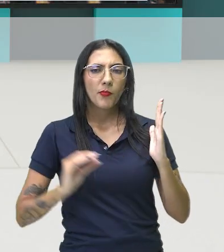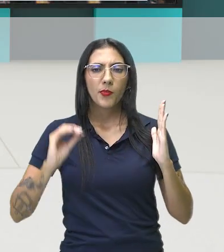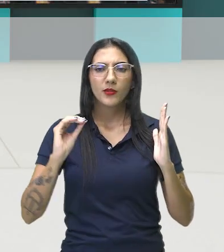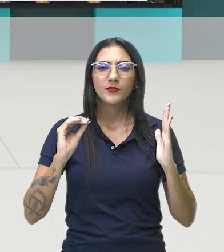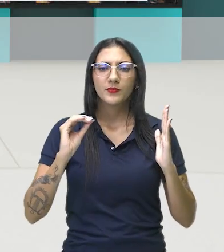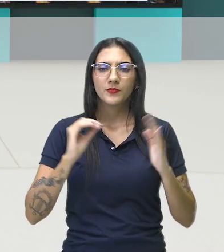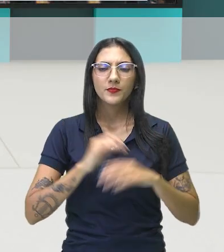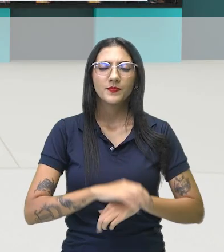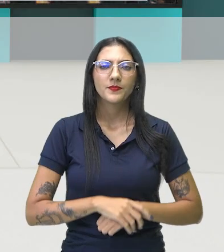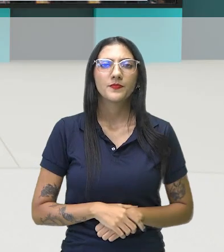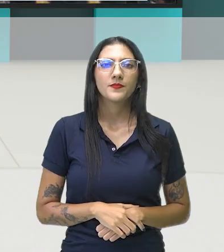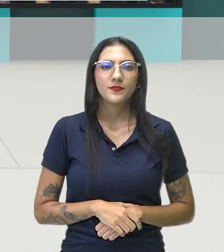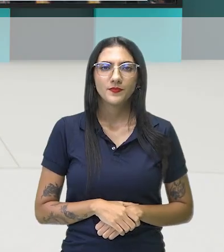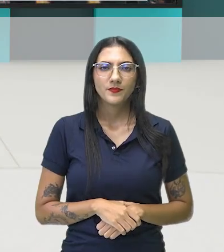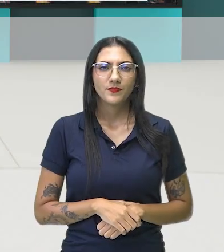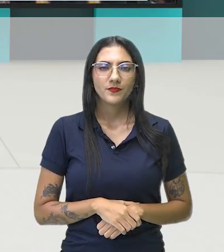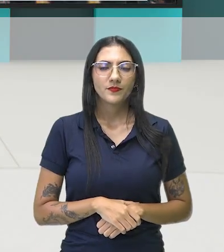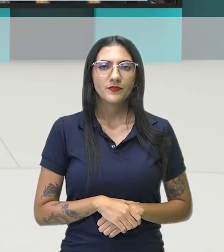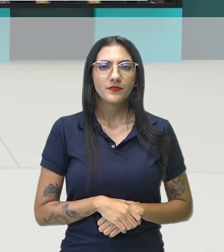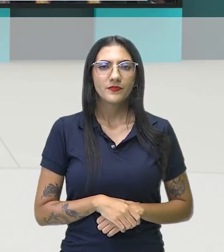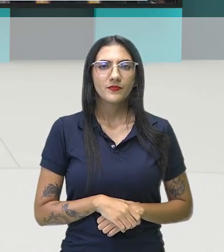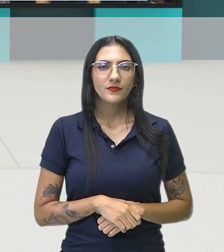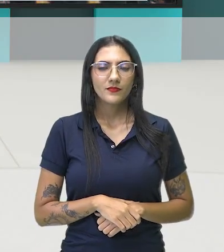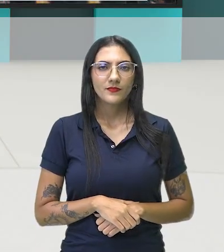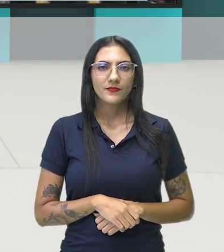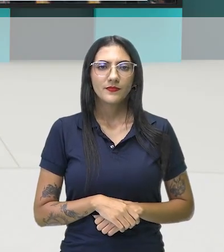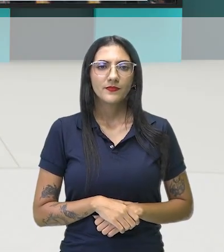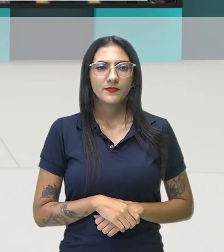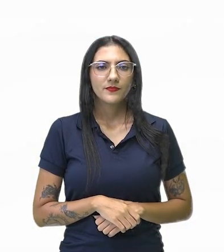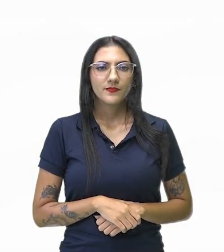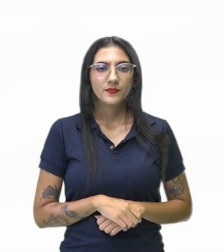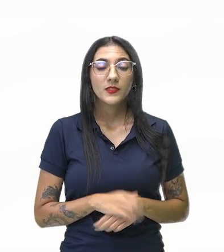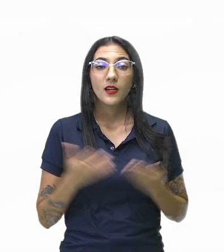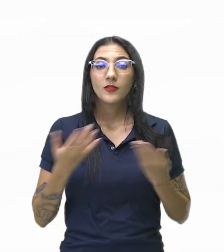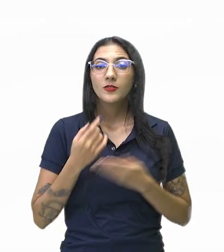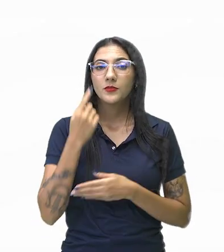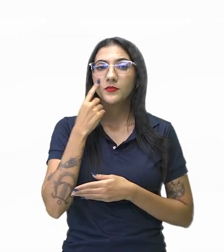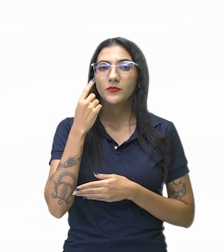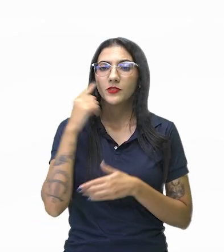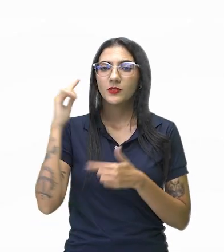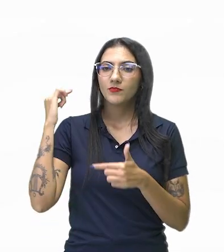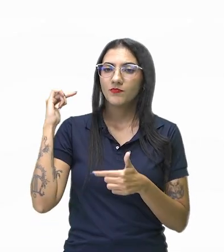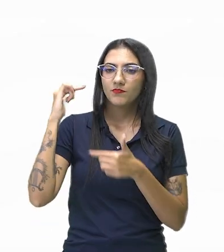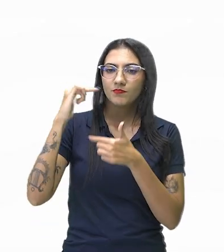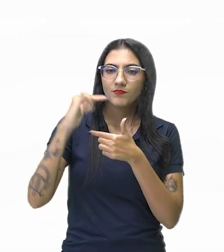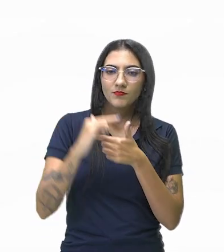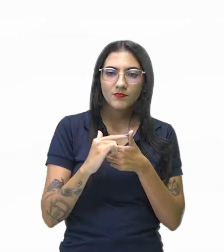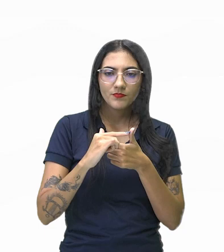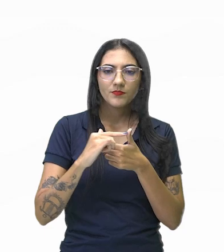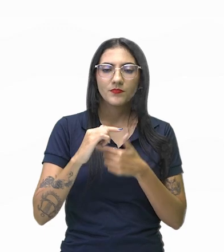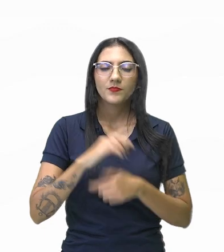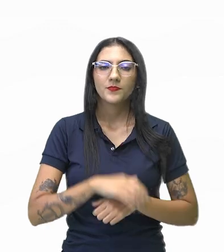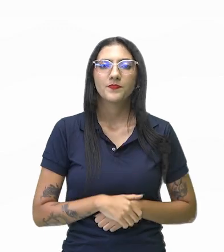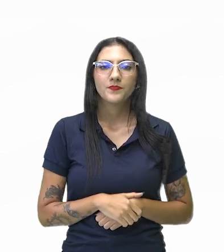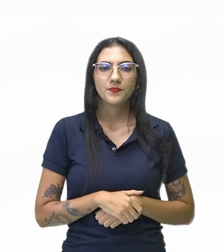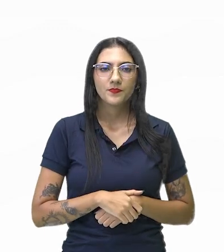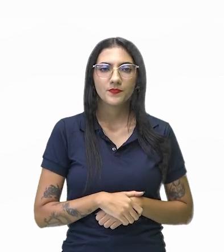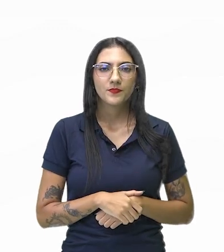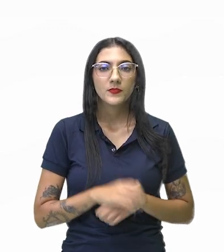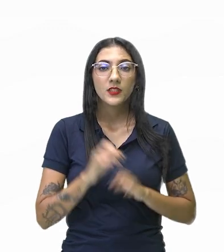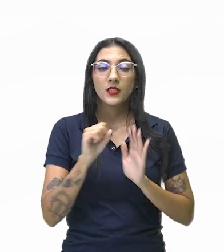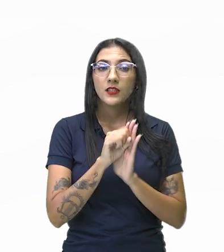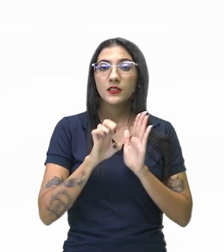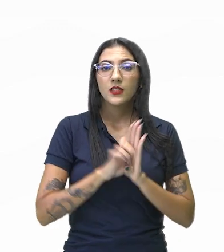movimento impressionista. Vamos agora lá para o modernismo, no início do século XX.